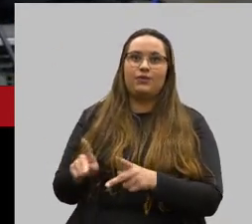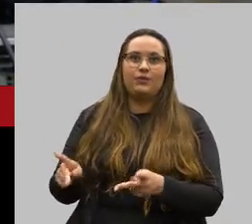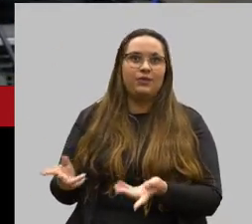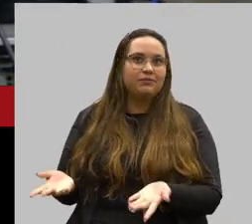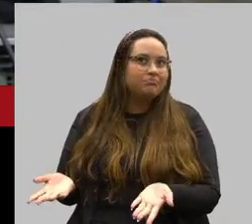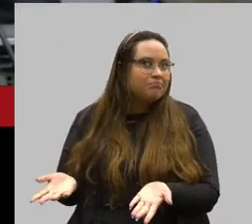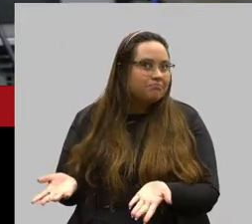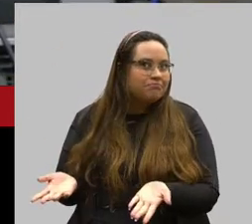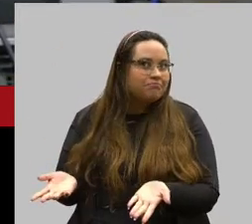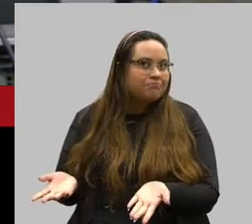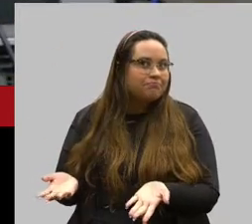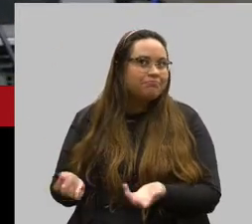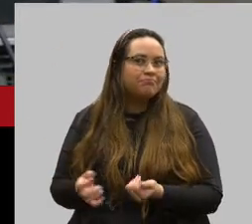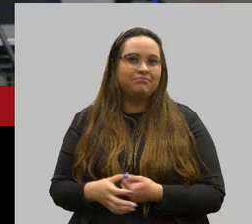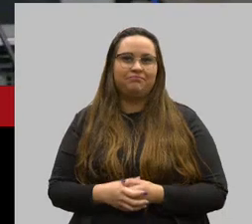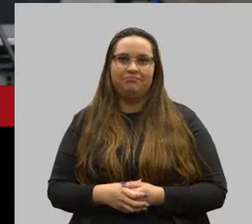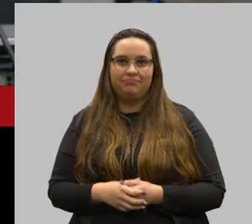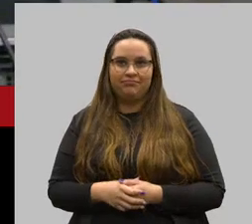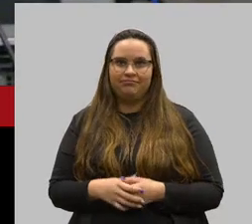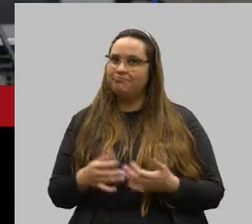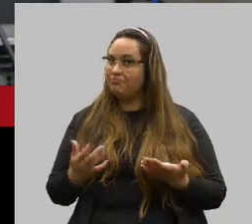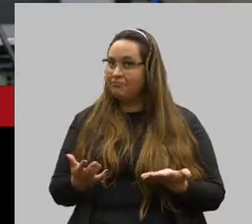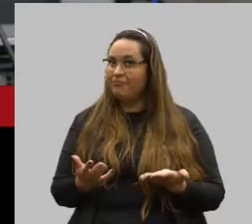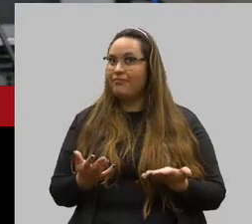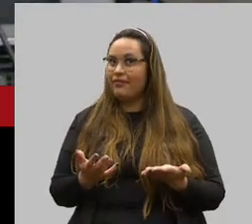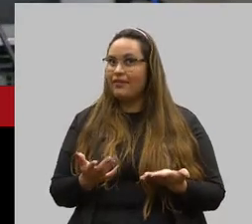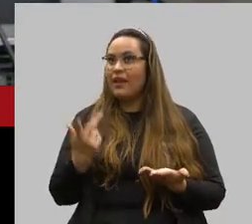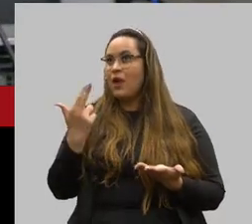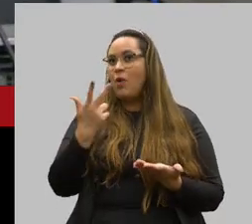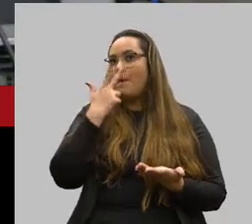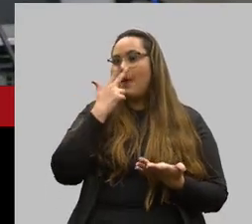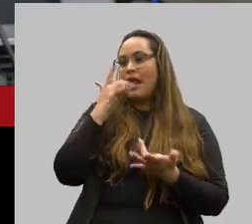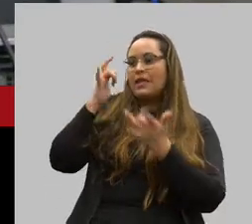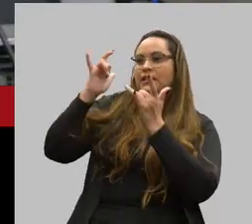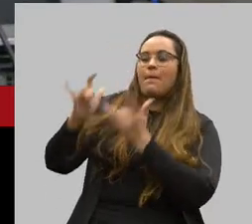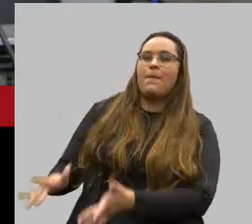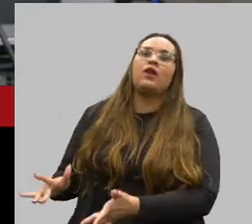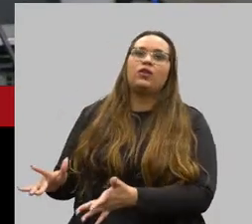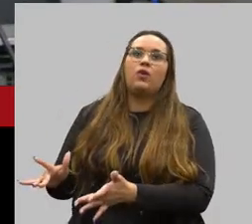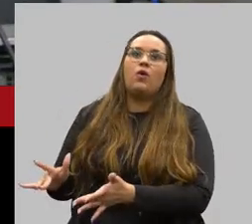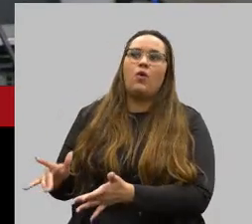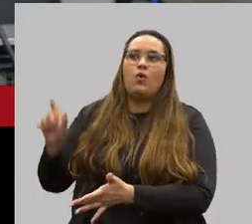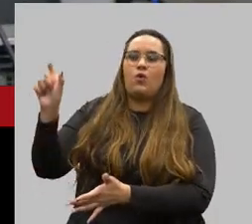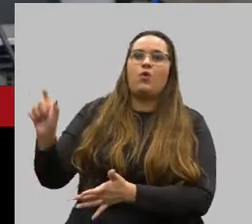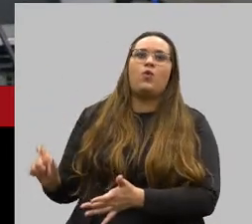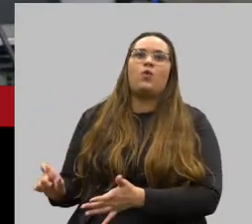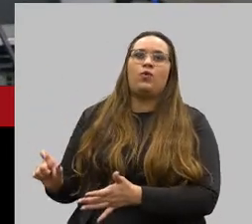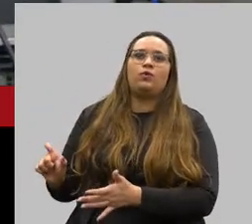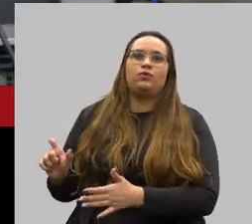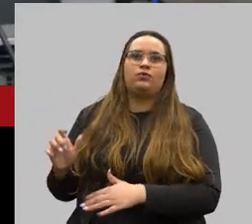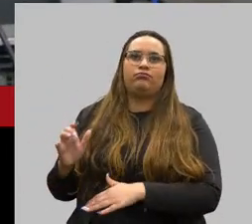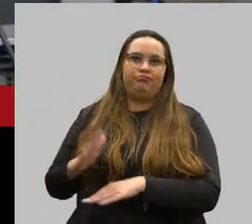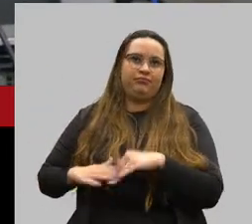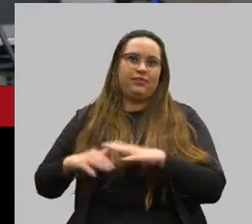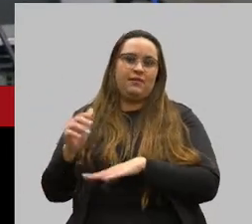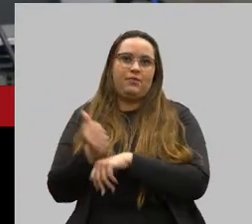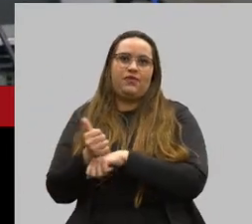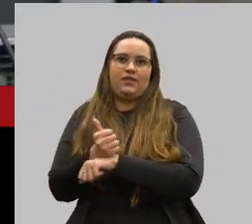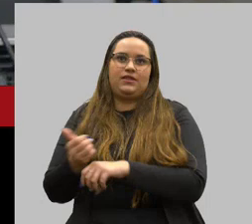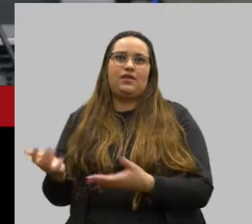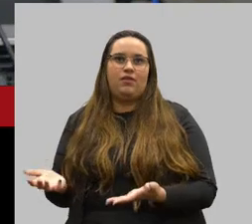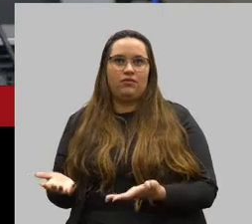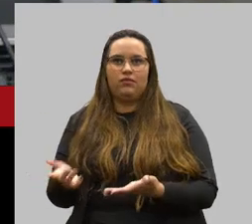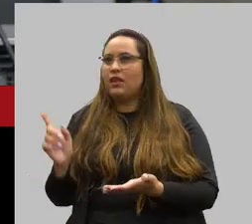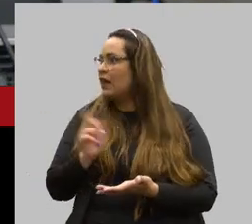professora e isso é mais um elemento de abandono da profissão Então eu vou deixar a minha opinião não